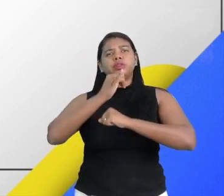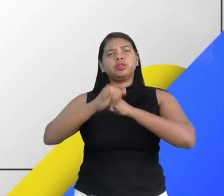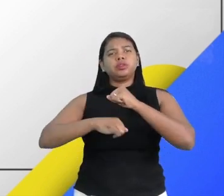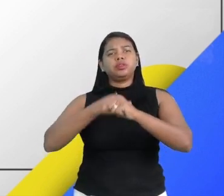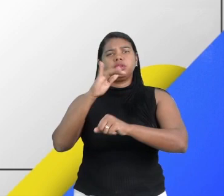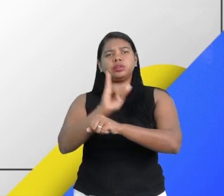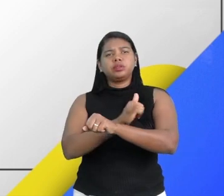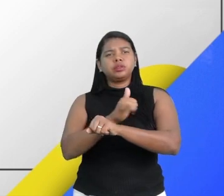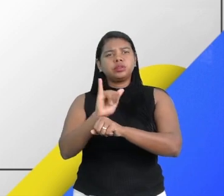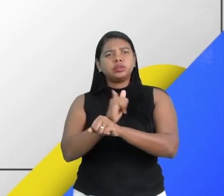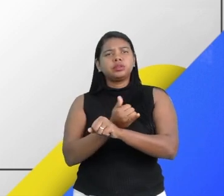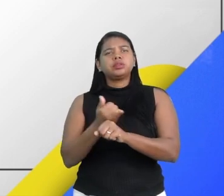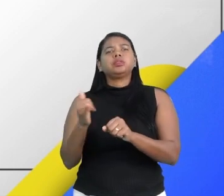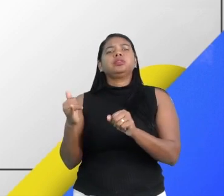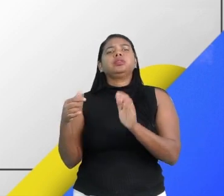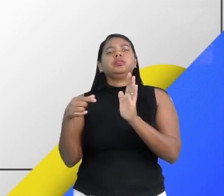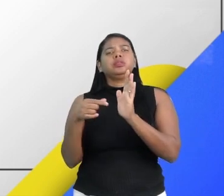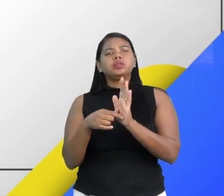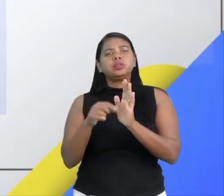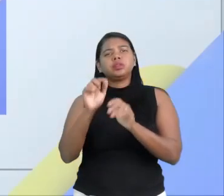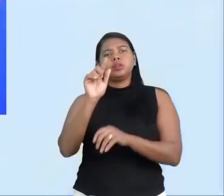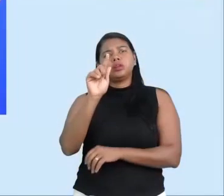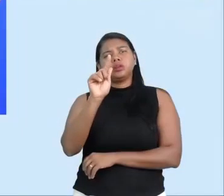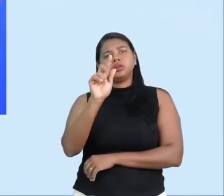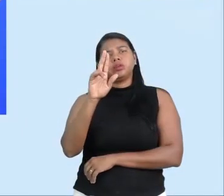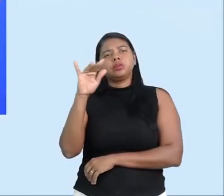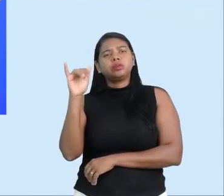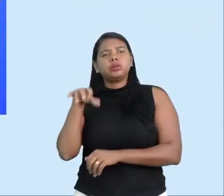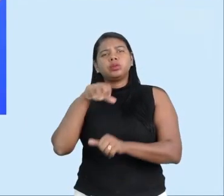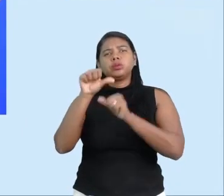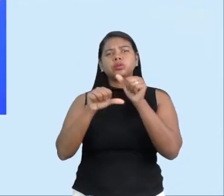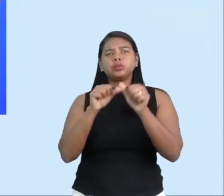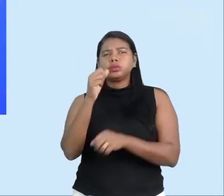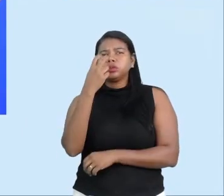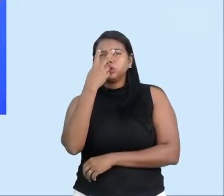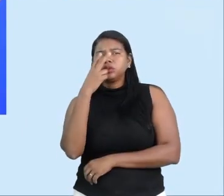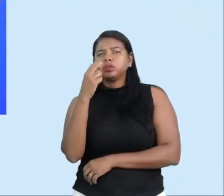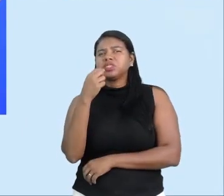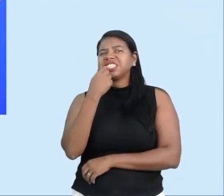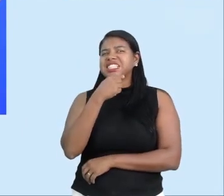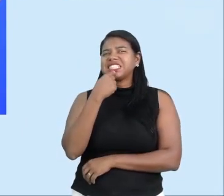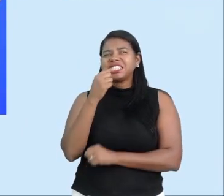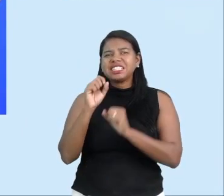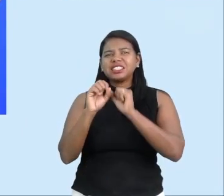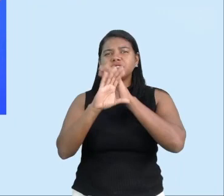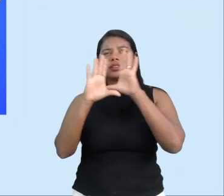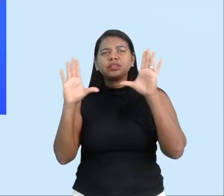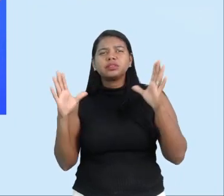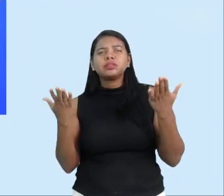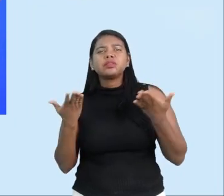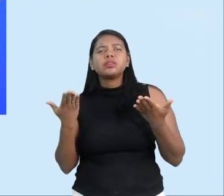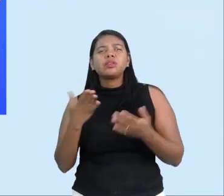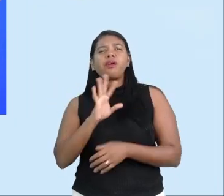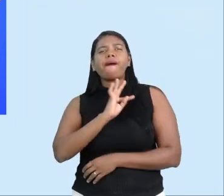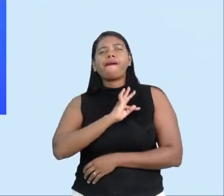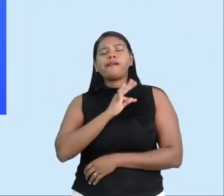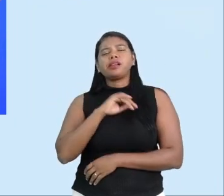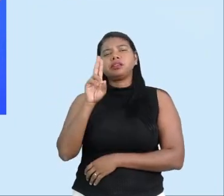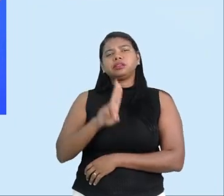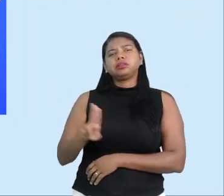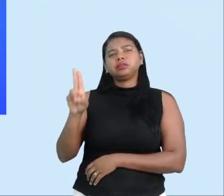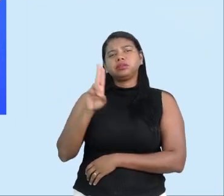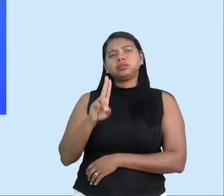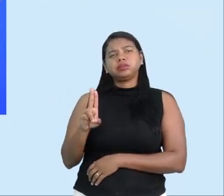GIMP, ensinando como trocar a cor dos olhos, como clarear os dentes, qual a técnica que você vai usar. Vai depender do trabalho que você precisa,